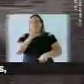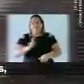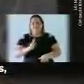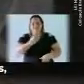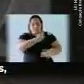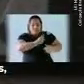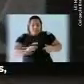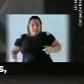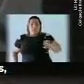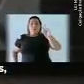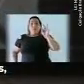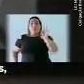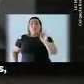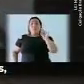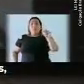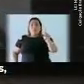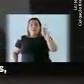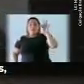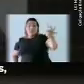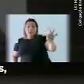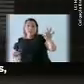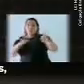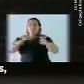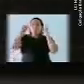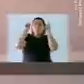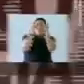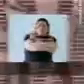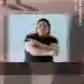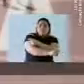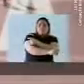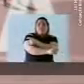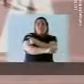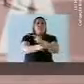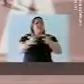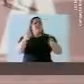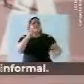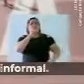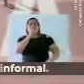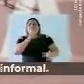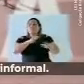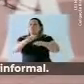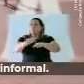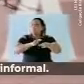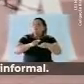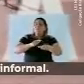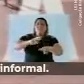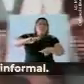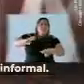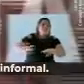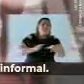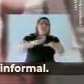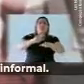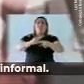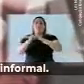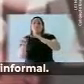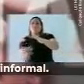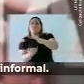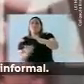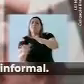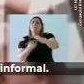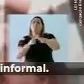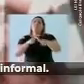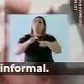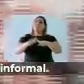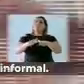Os governos petistas criaram dificuldades, aumentando o desemprego e jogando milhões de trabalhadores no